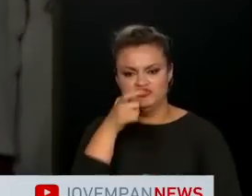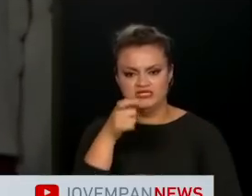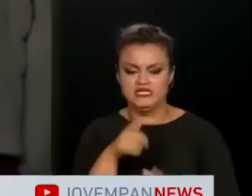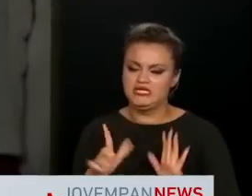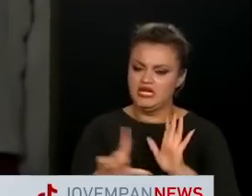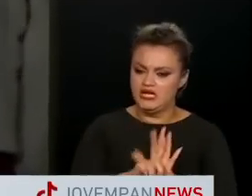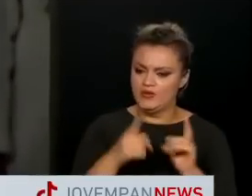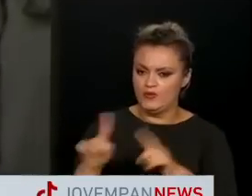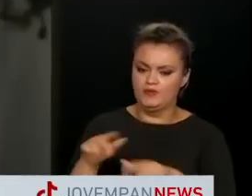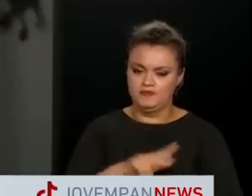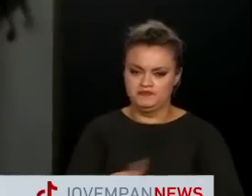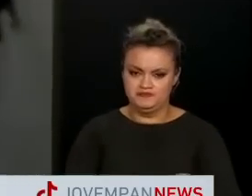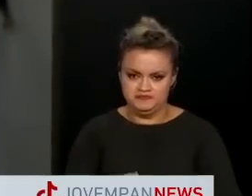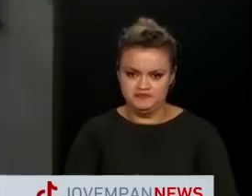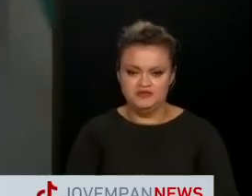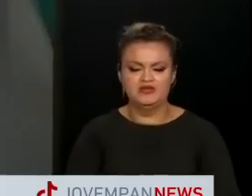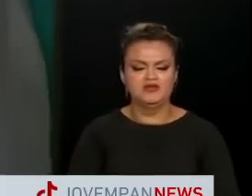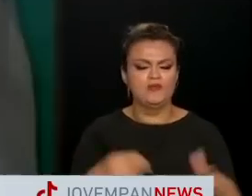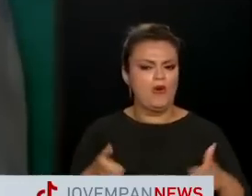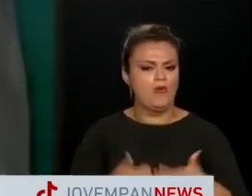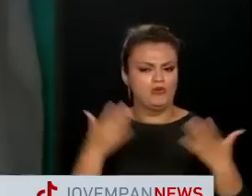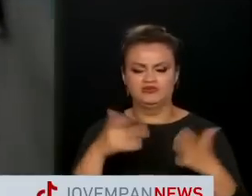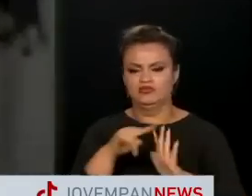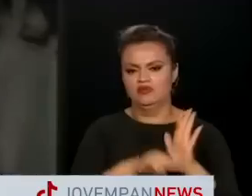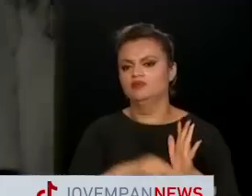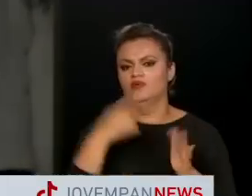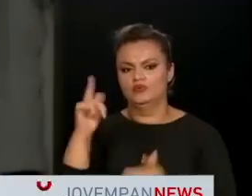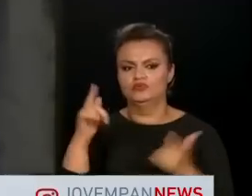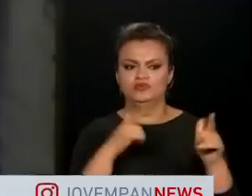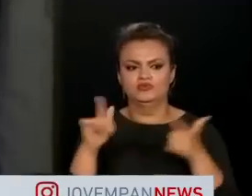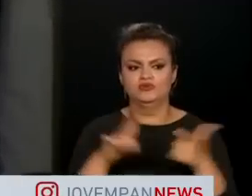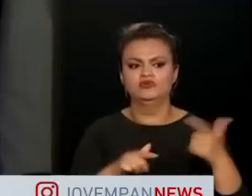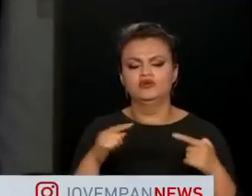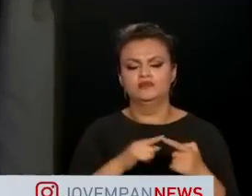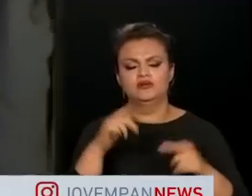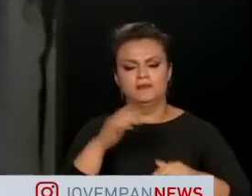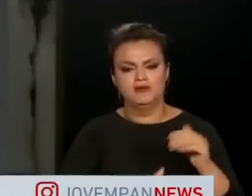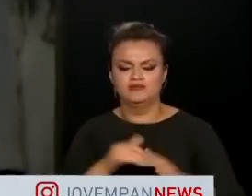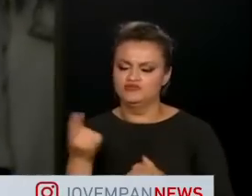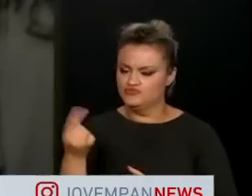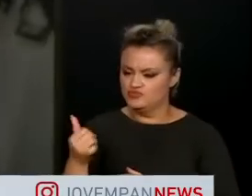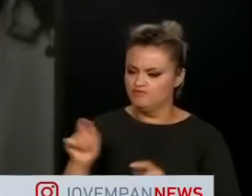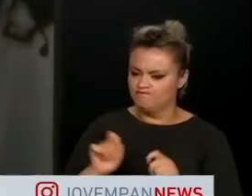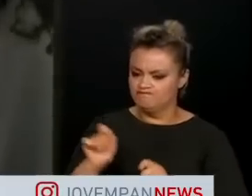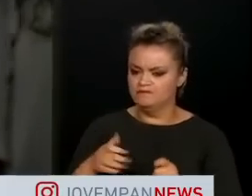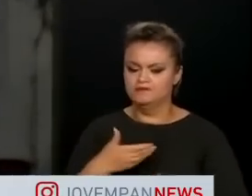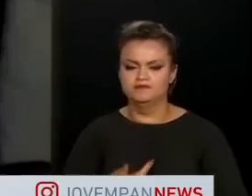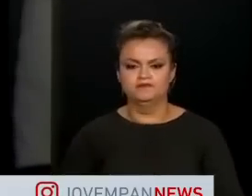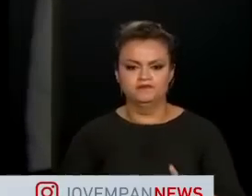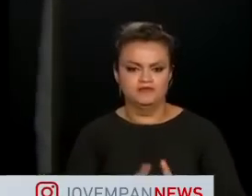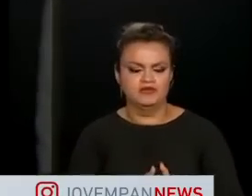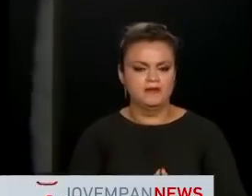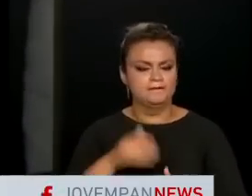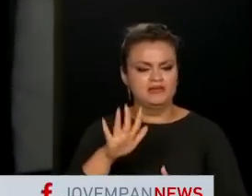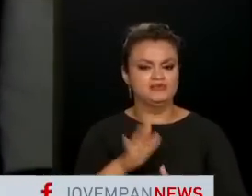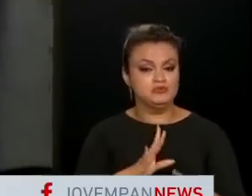o grupo de trabalho para analisar a revisão dos casos de sigilo impostos pelo governo Bolsonaro. Não